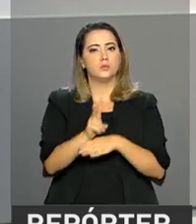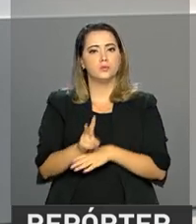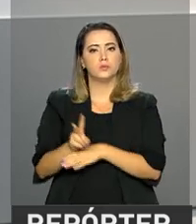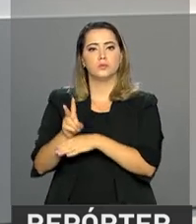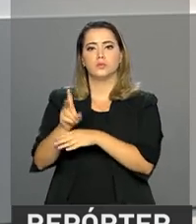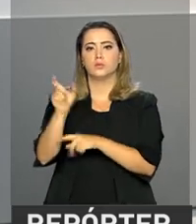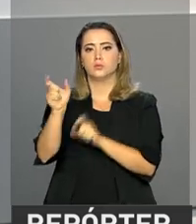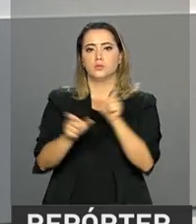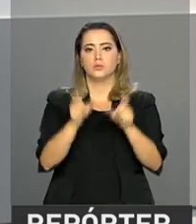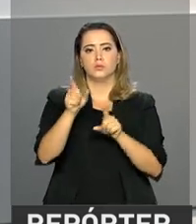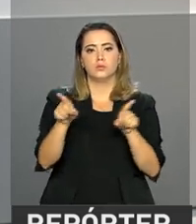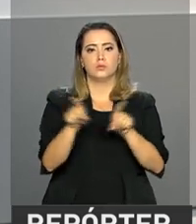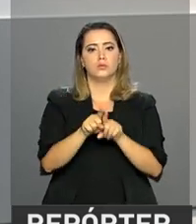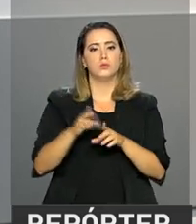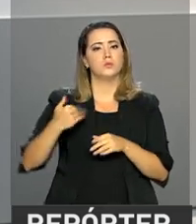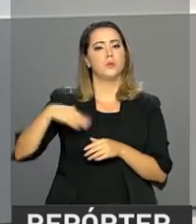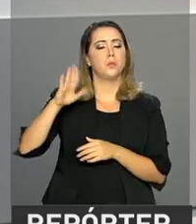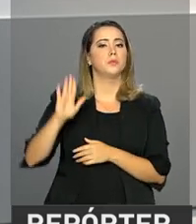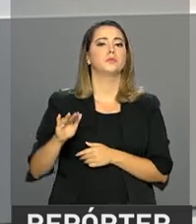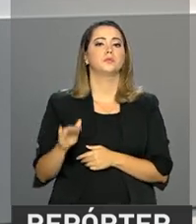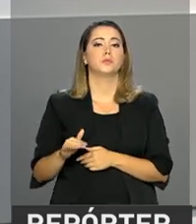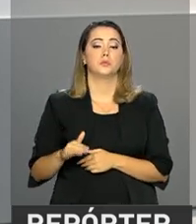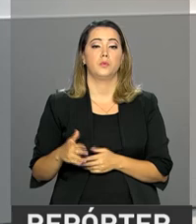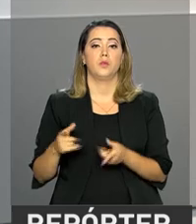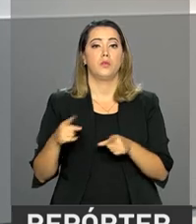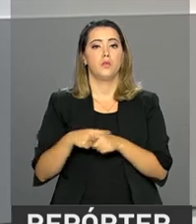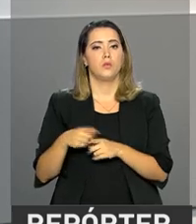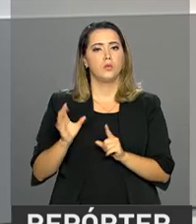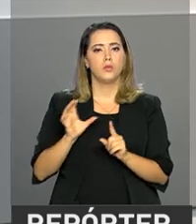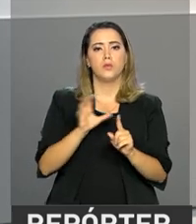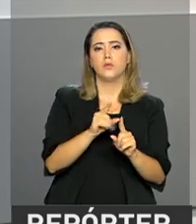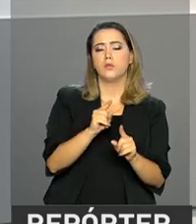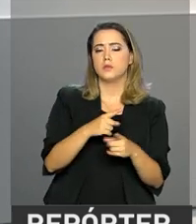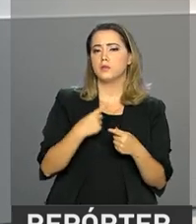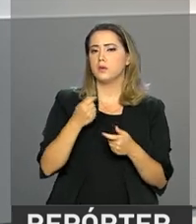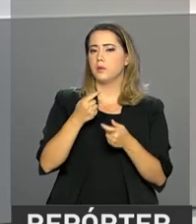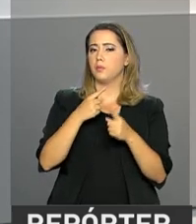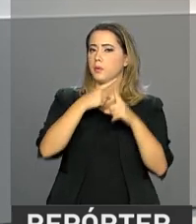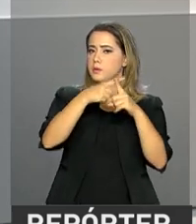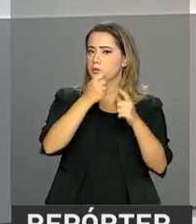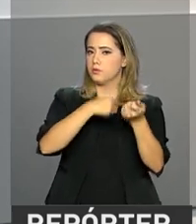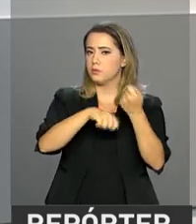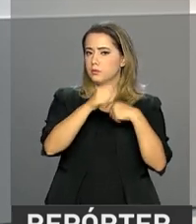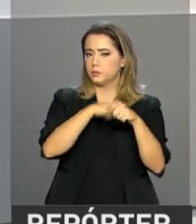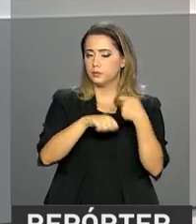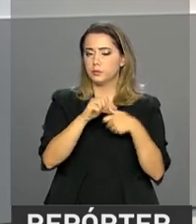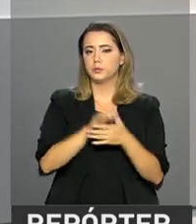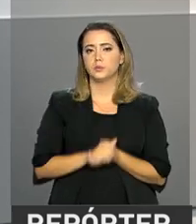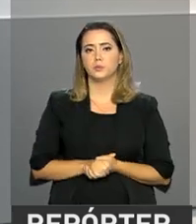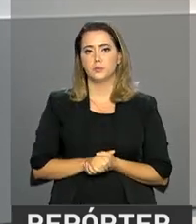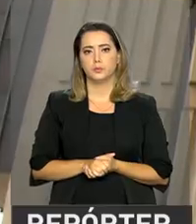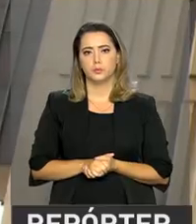aos consumidores também fique mais barato, gerando impactos positivos na economia.